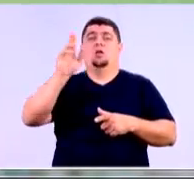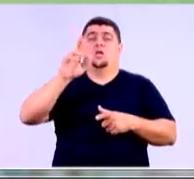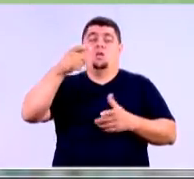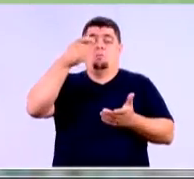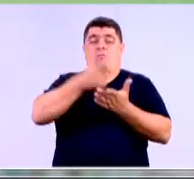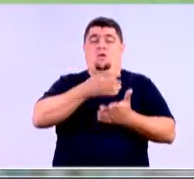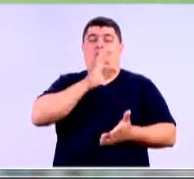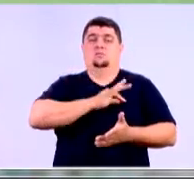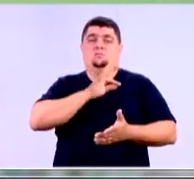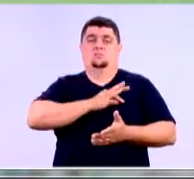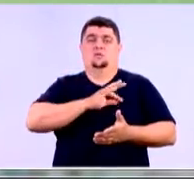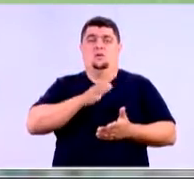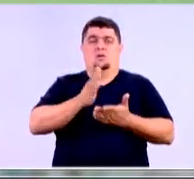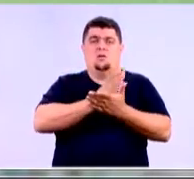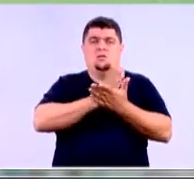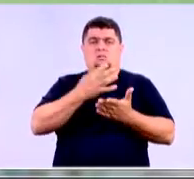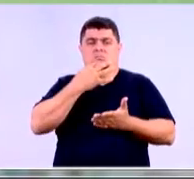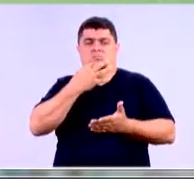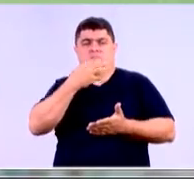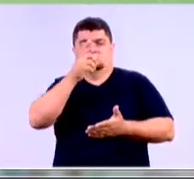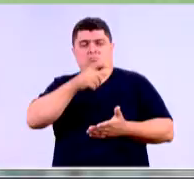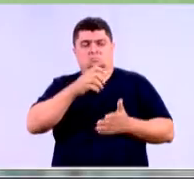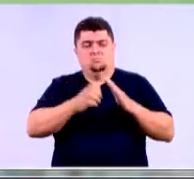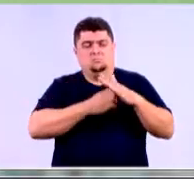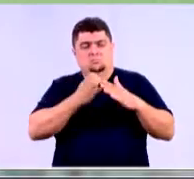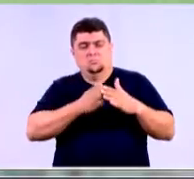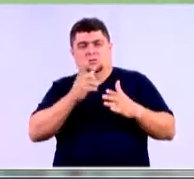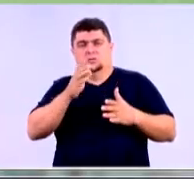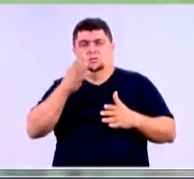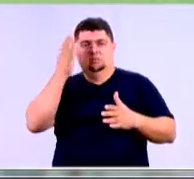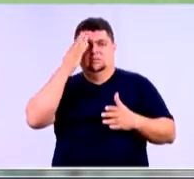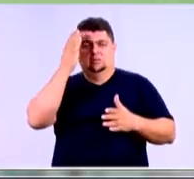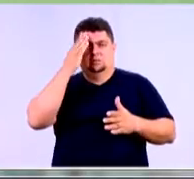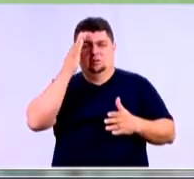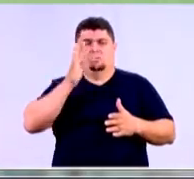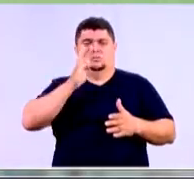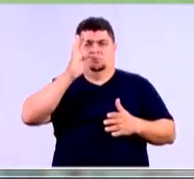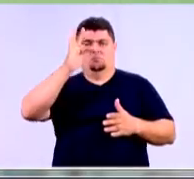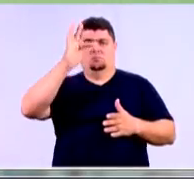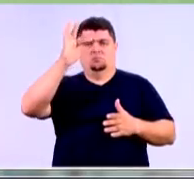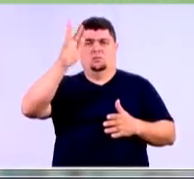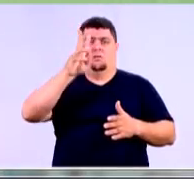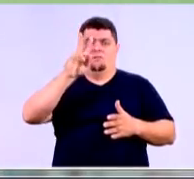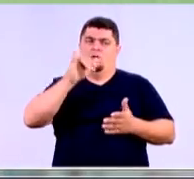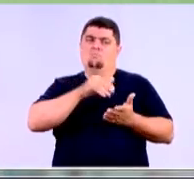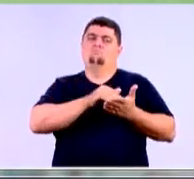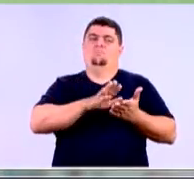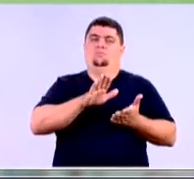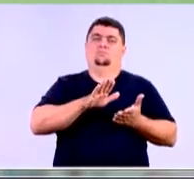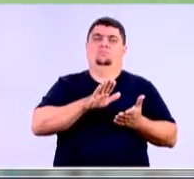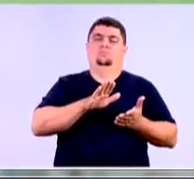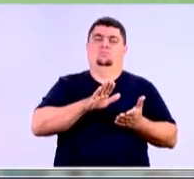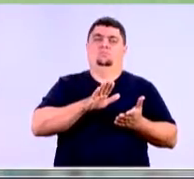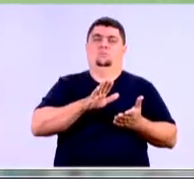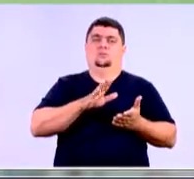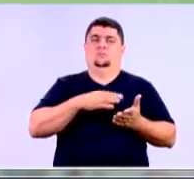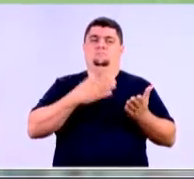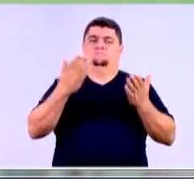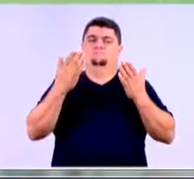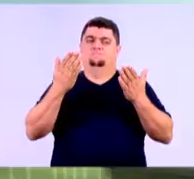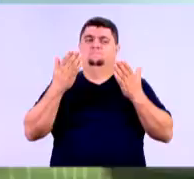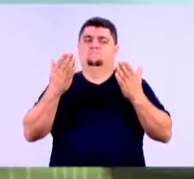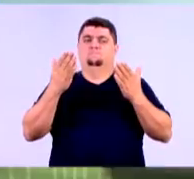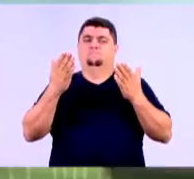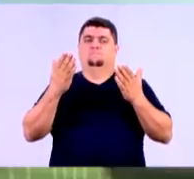pessoa. Às vezes você conhece no seu município uma empresa que você sabe que no futuro próximo vai demitir. Aquele ramo de atividade teve